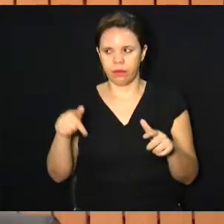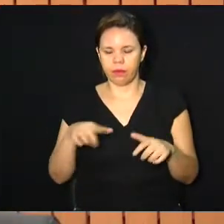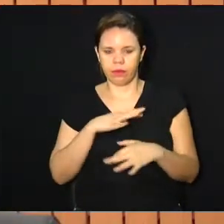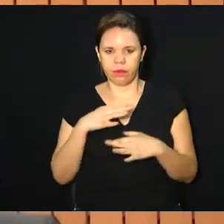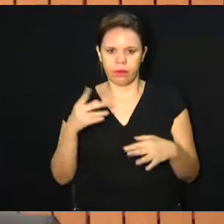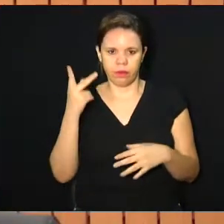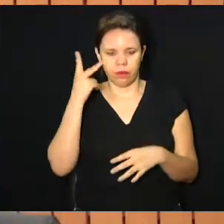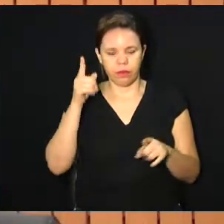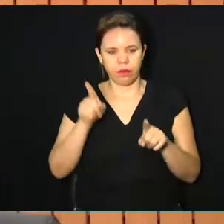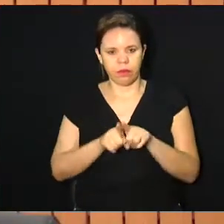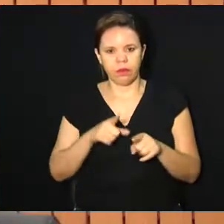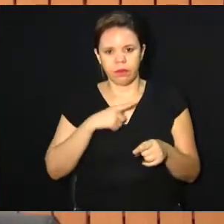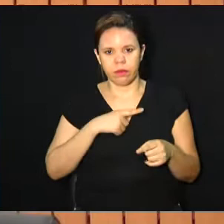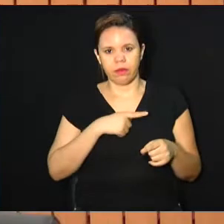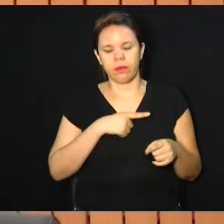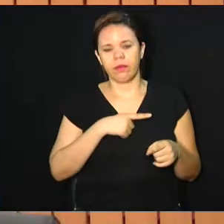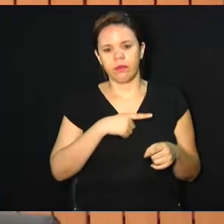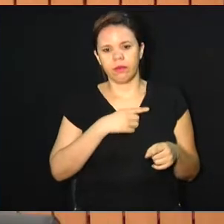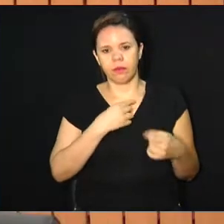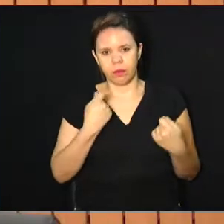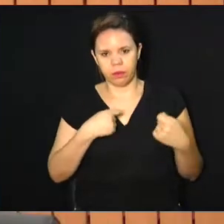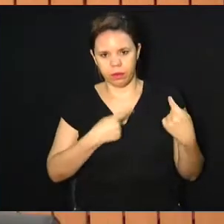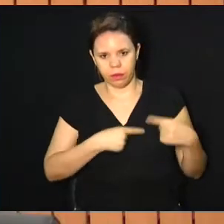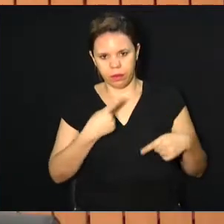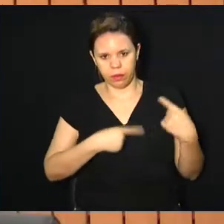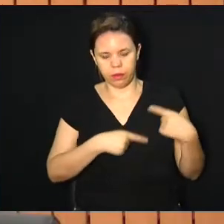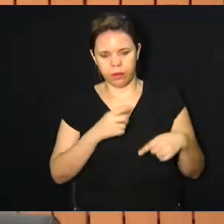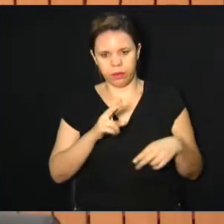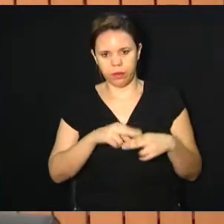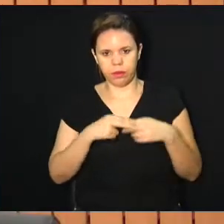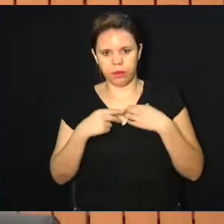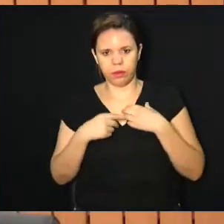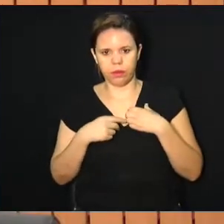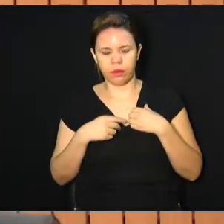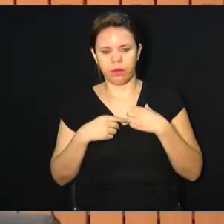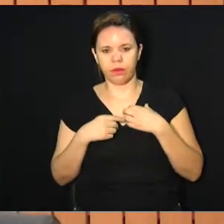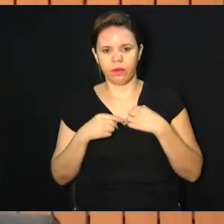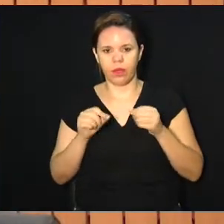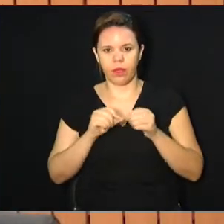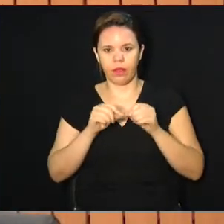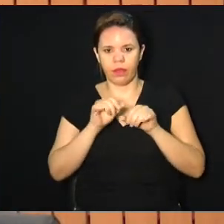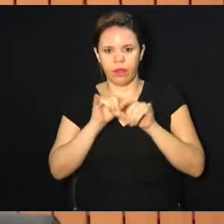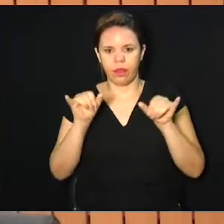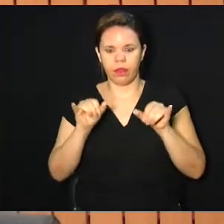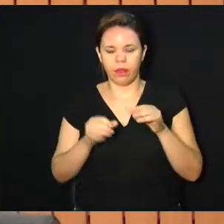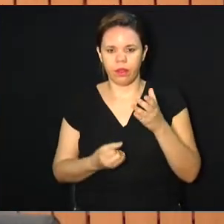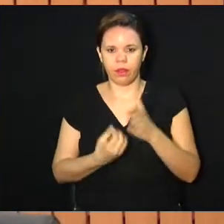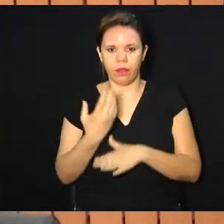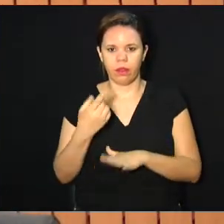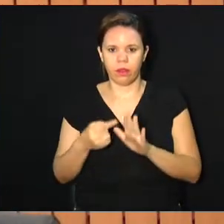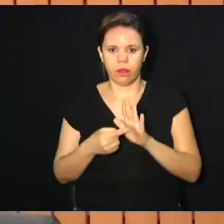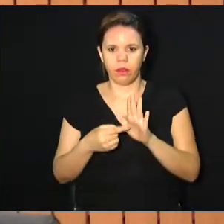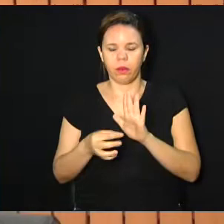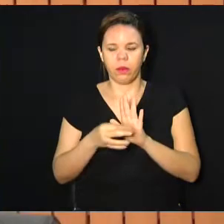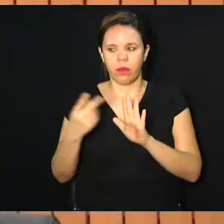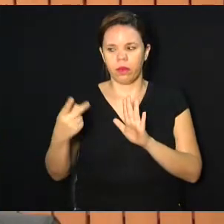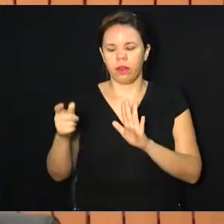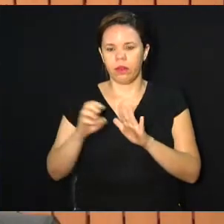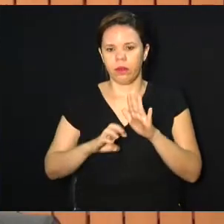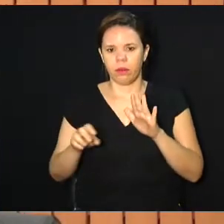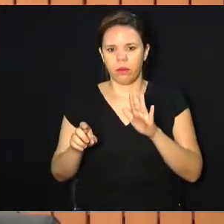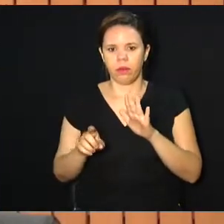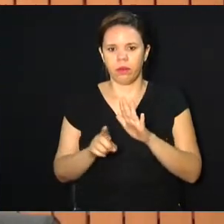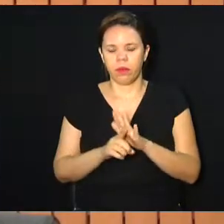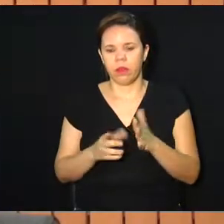ter esse debate, mas eles fazem um lobby bastante agressivo do posicionamento deles.